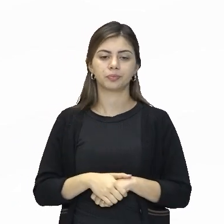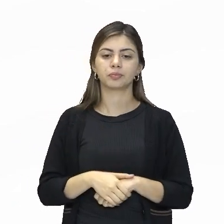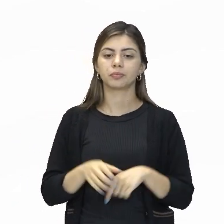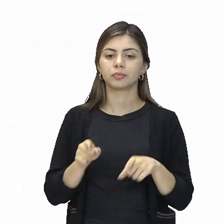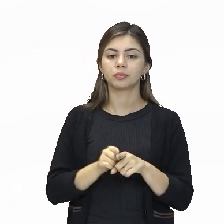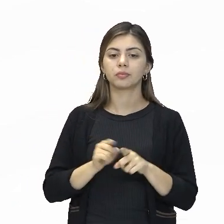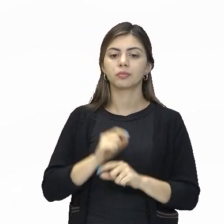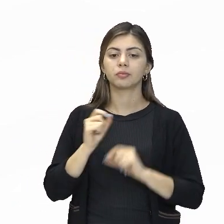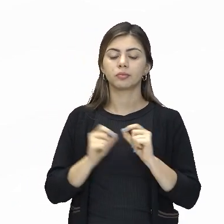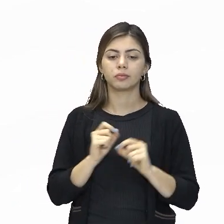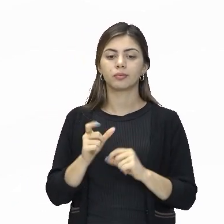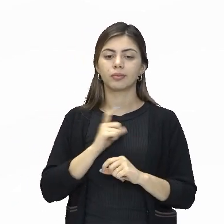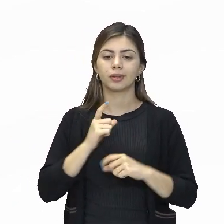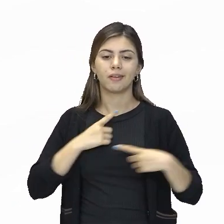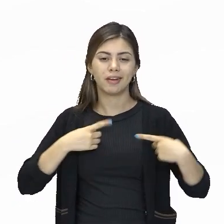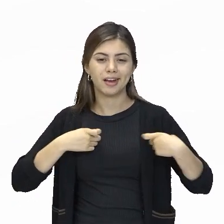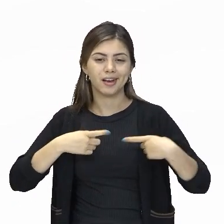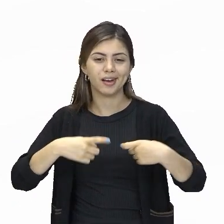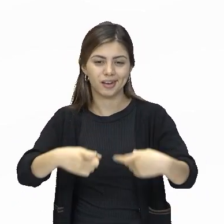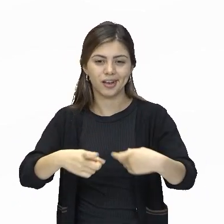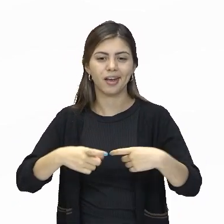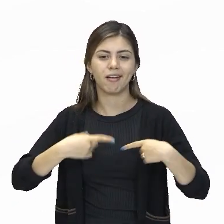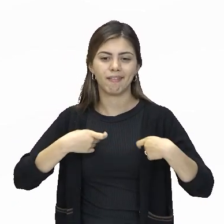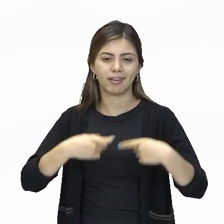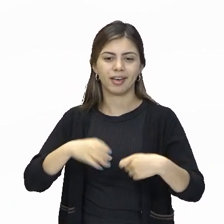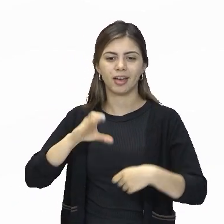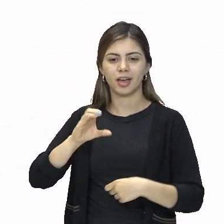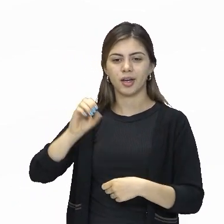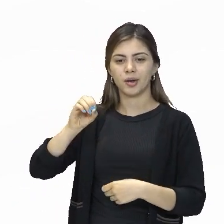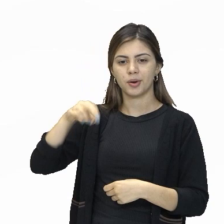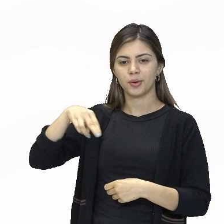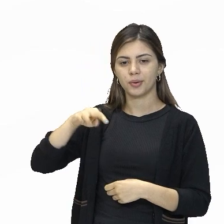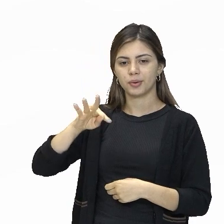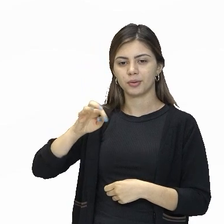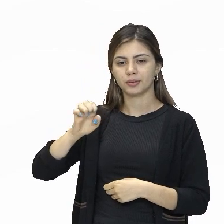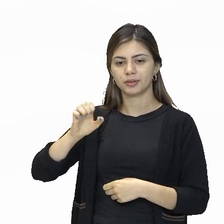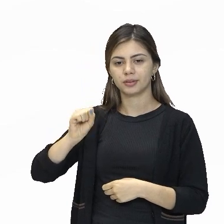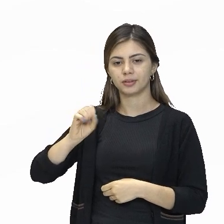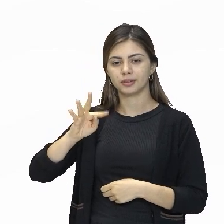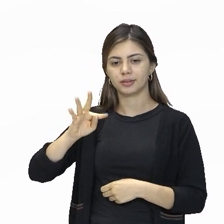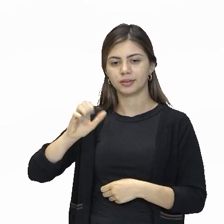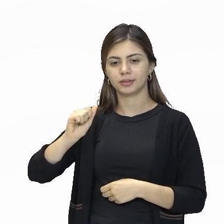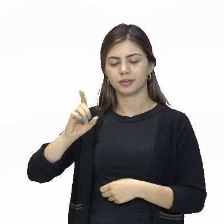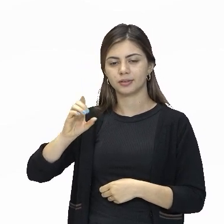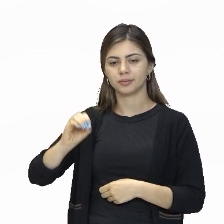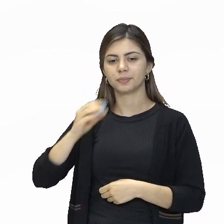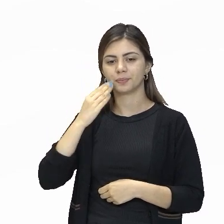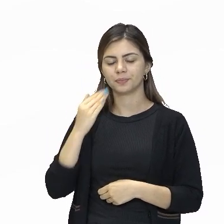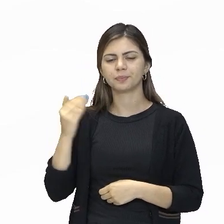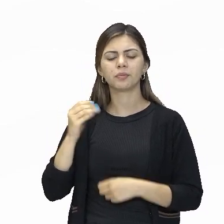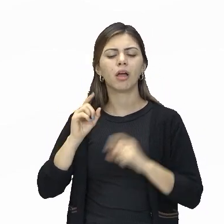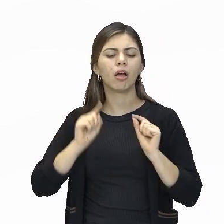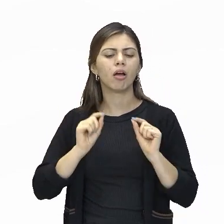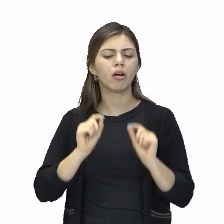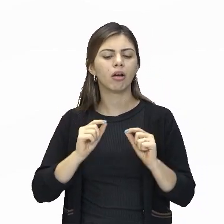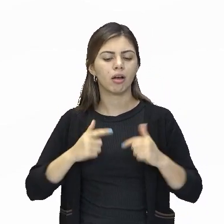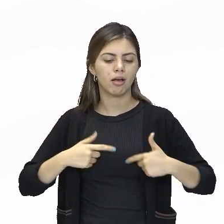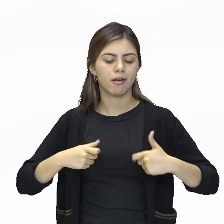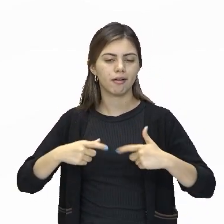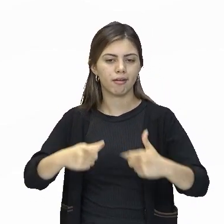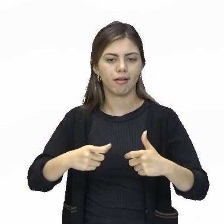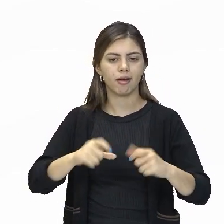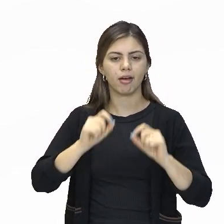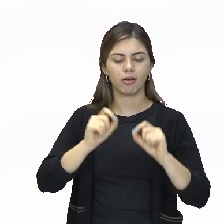A guerra, né? Guerra do Contestado, certo? A Guerra do Contestado foi o quê? Uma disputa de